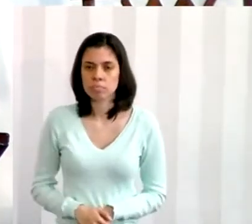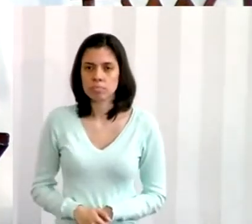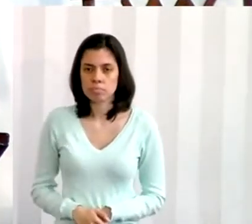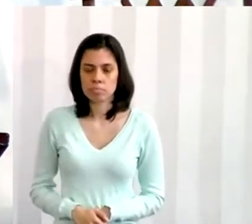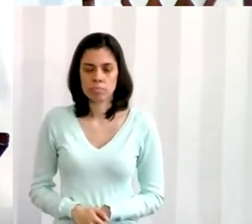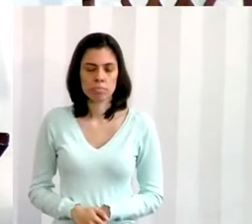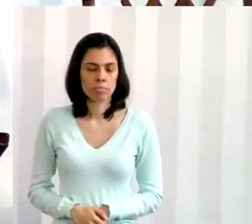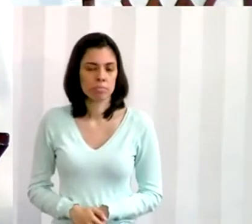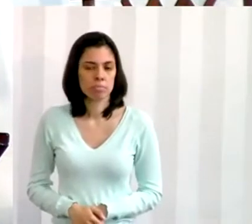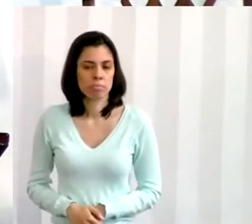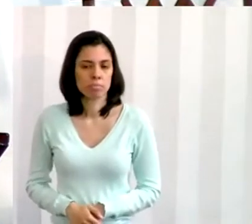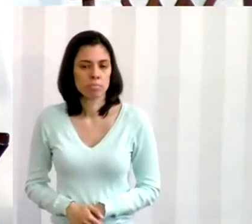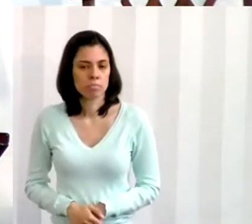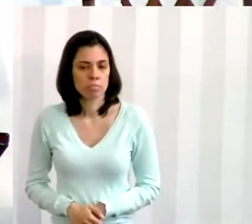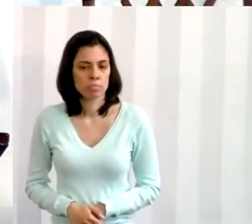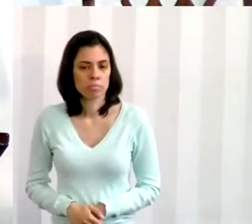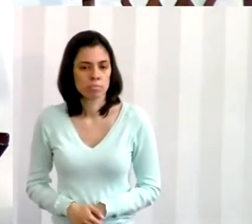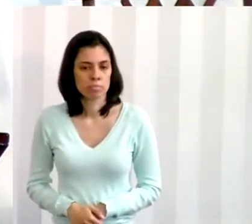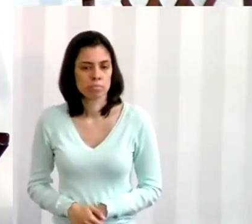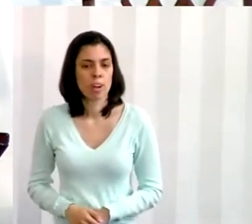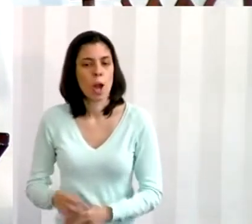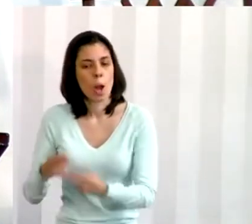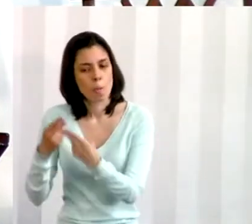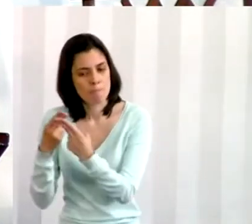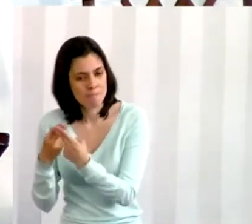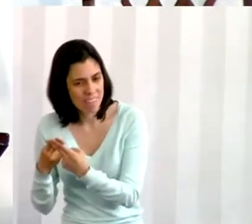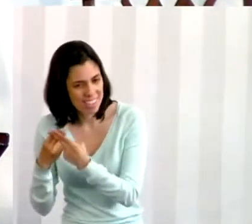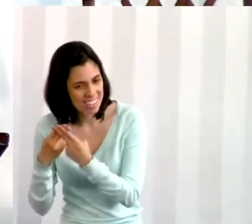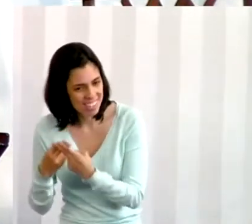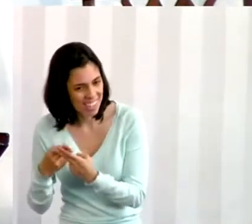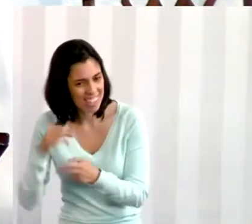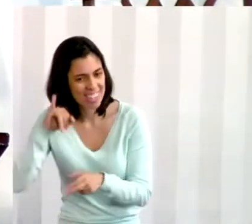nós aprendamos sobre a paciência de Jó.